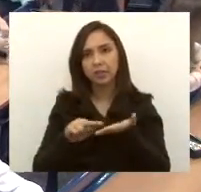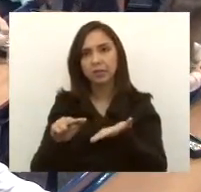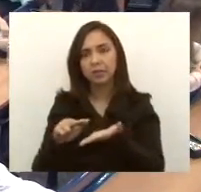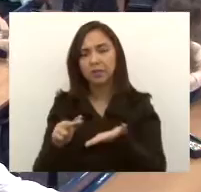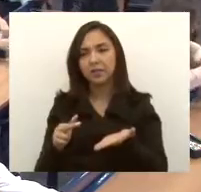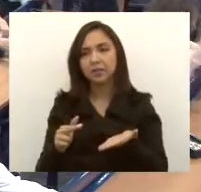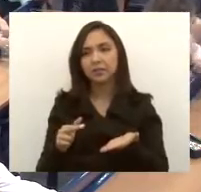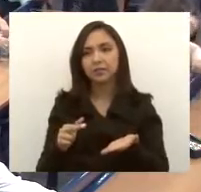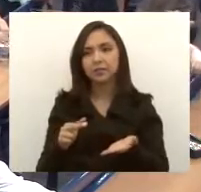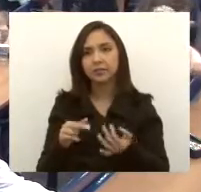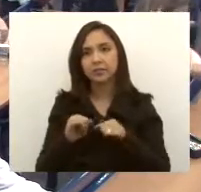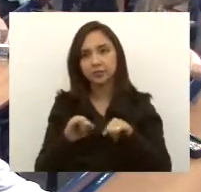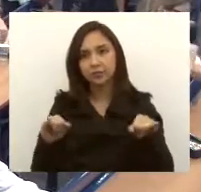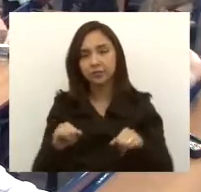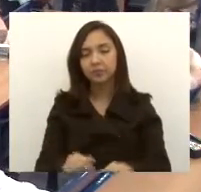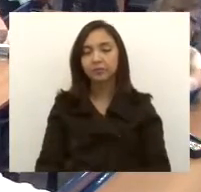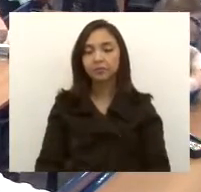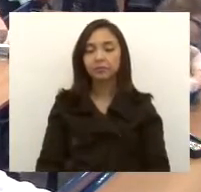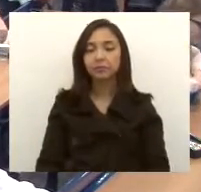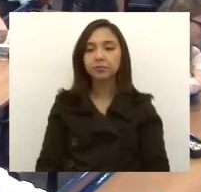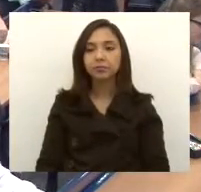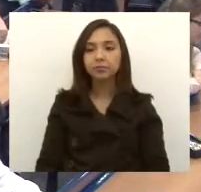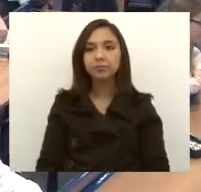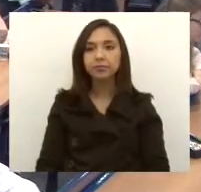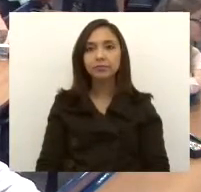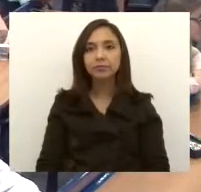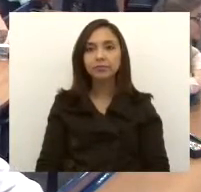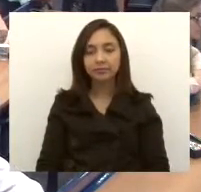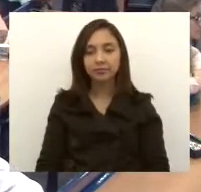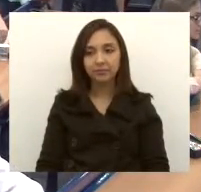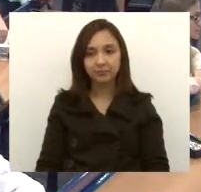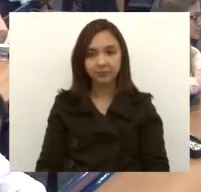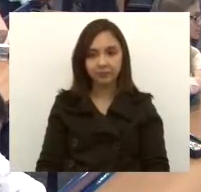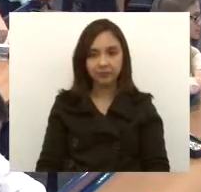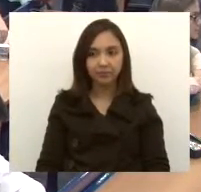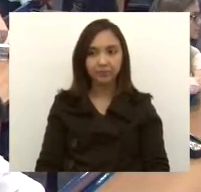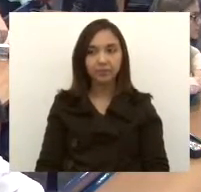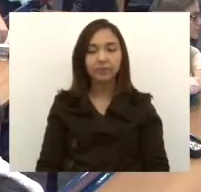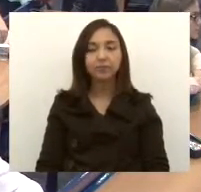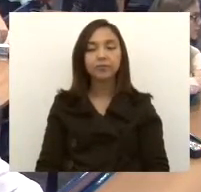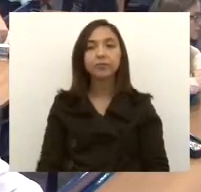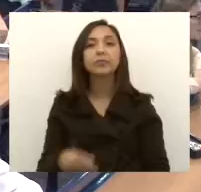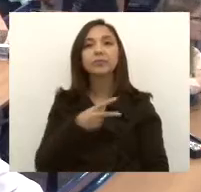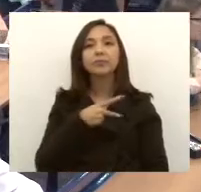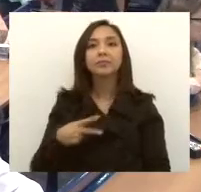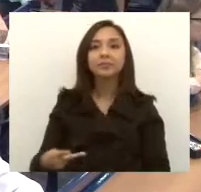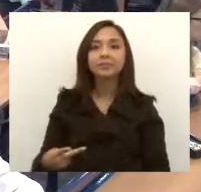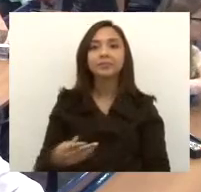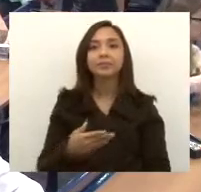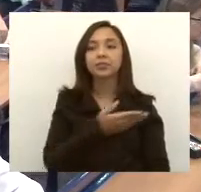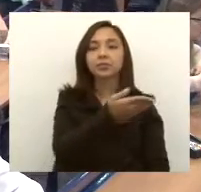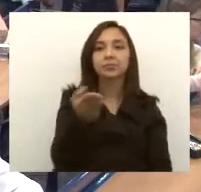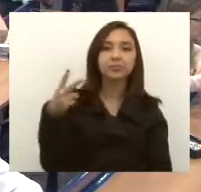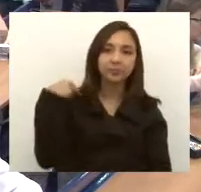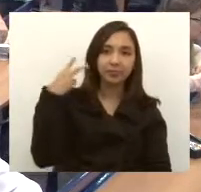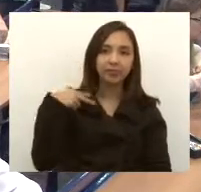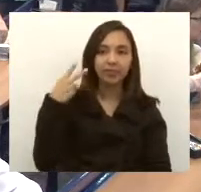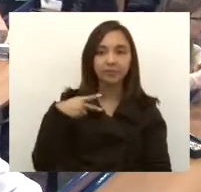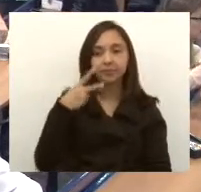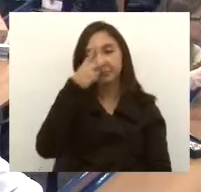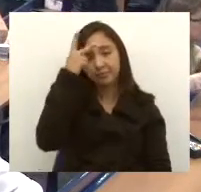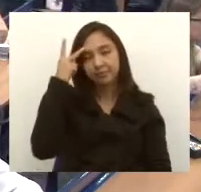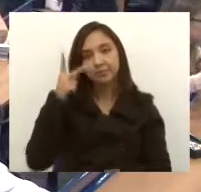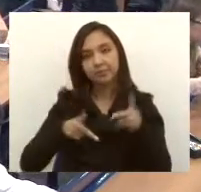Então, justificar. Vou justificar, senhor presidente. Para justificar, vereador. Vou justificar. Senhor presidente, senhores vereadores,